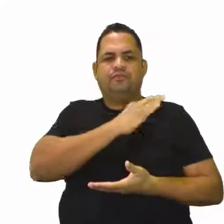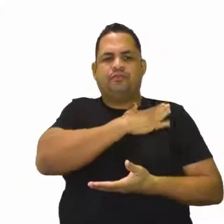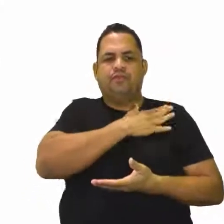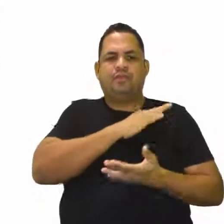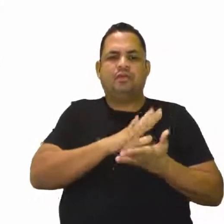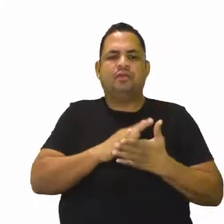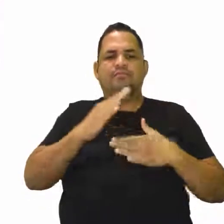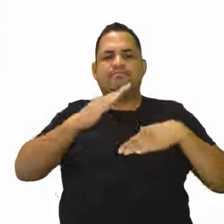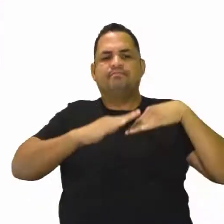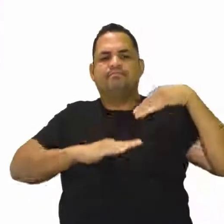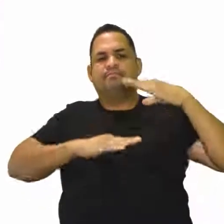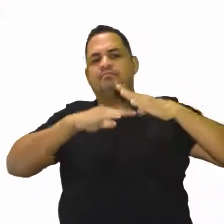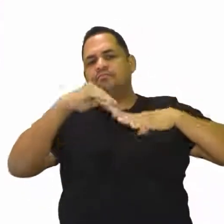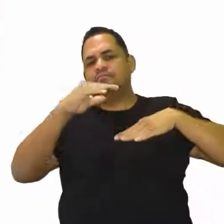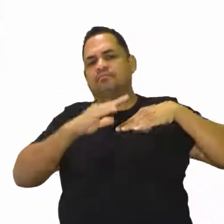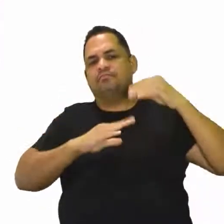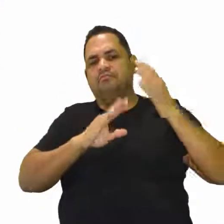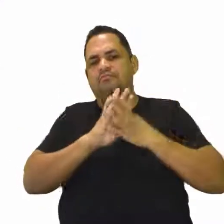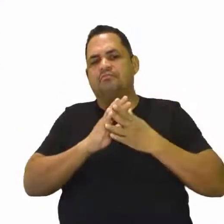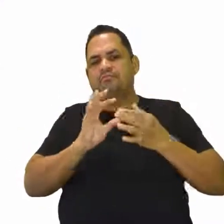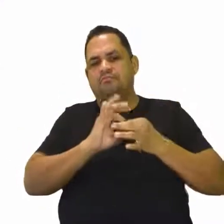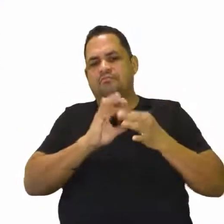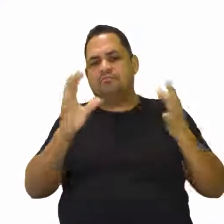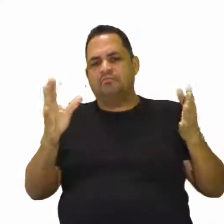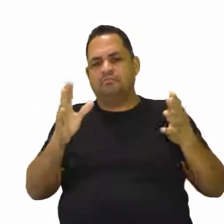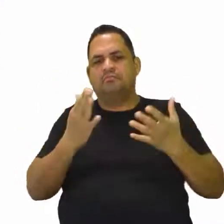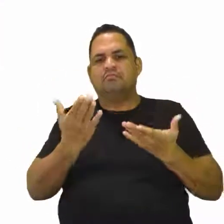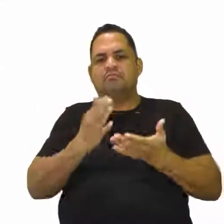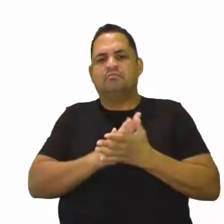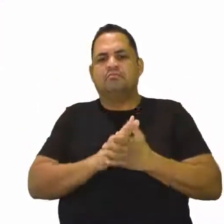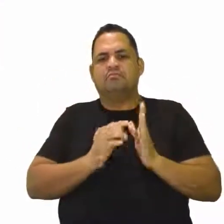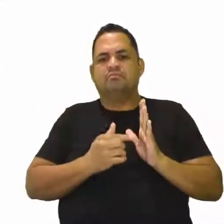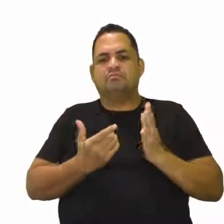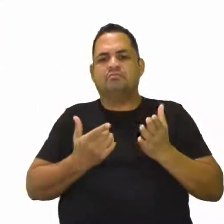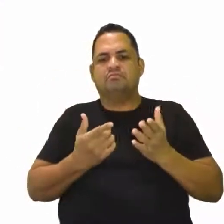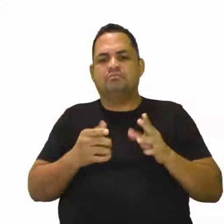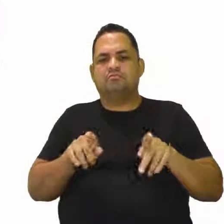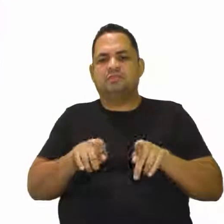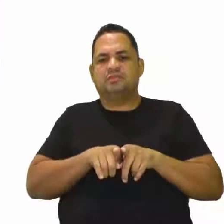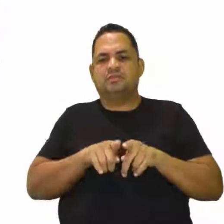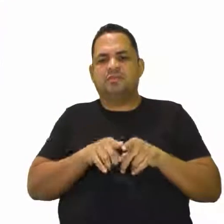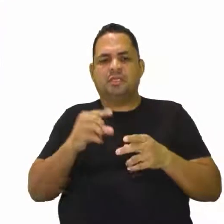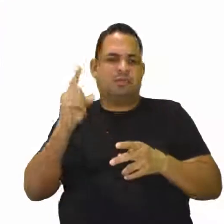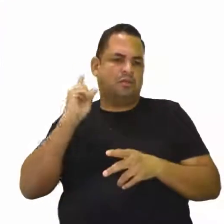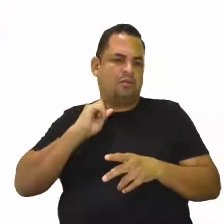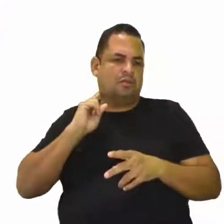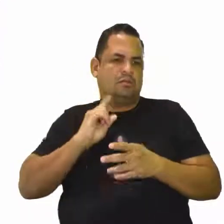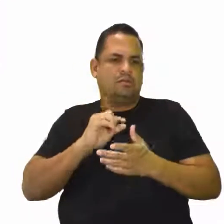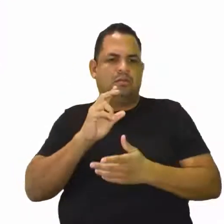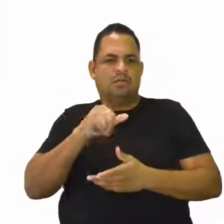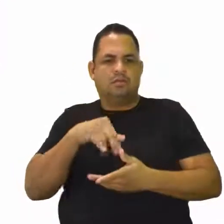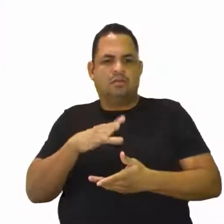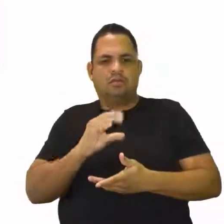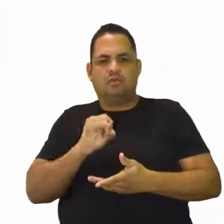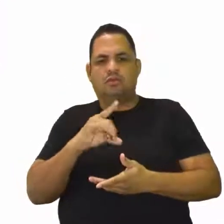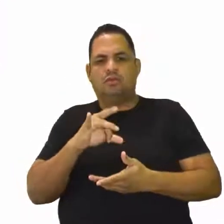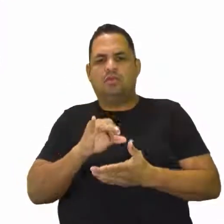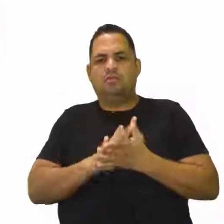militares, profissionais liberais. Atribuiu-se aos mineiros Antônio